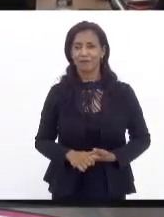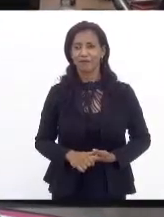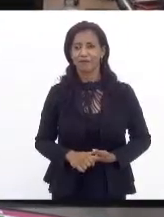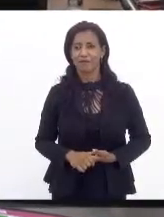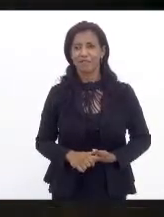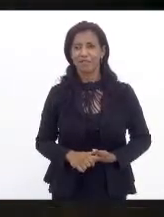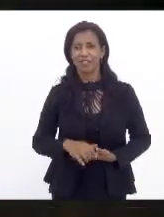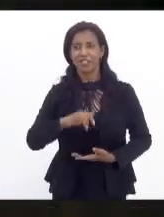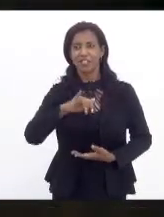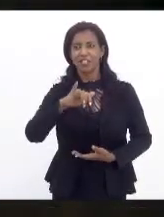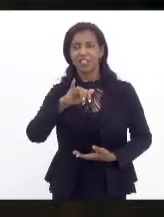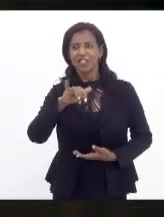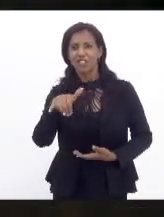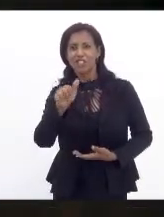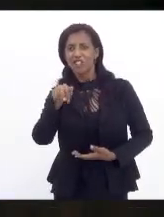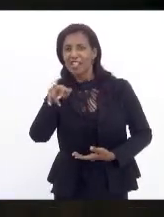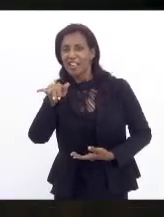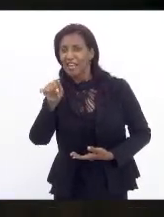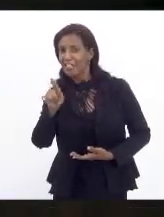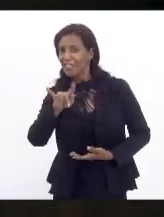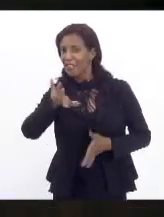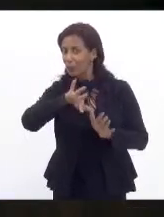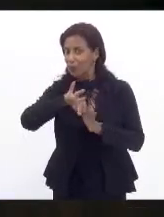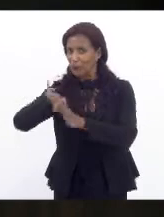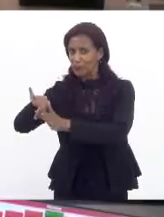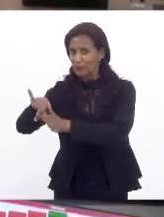O Jânio ainda não. Calma, Jânio.